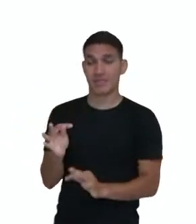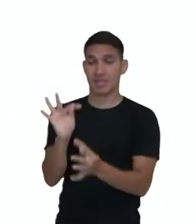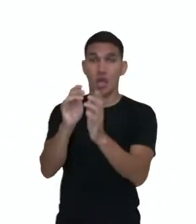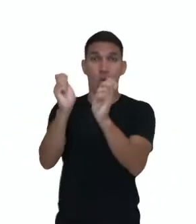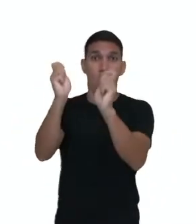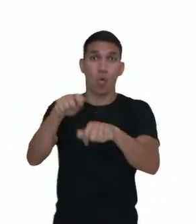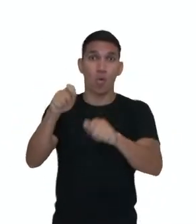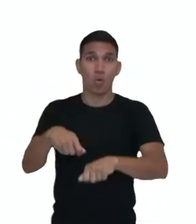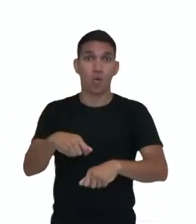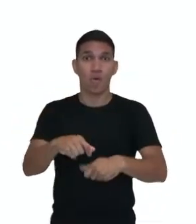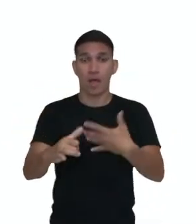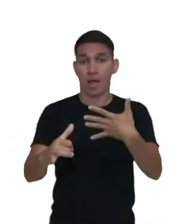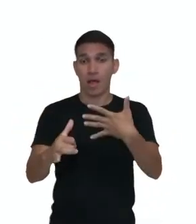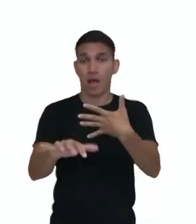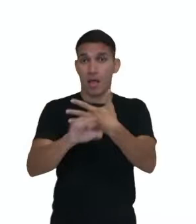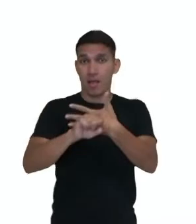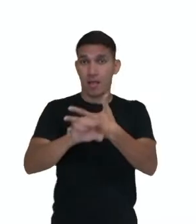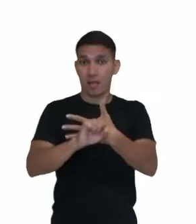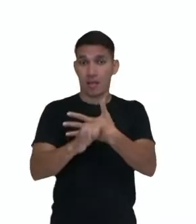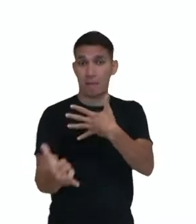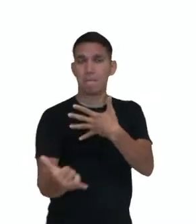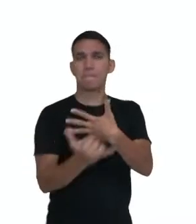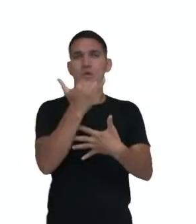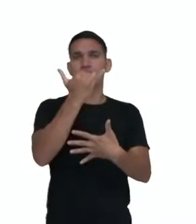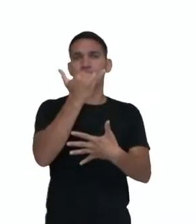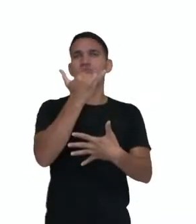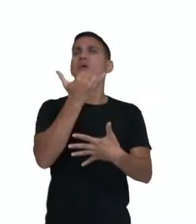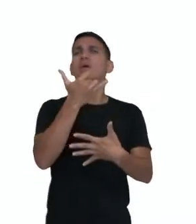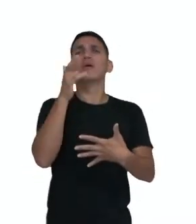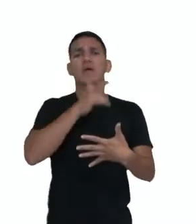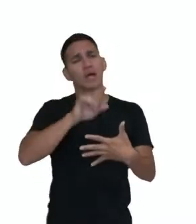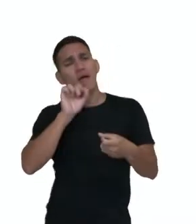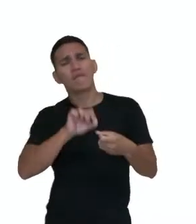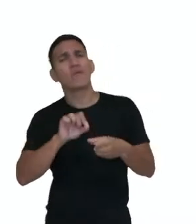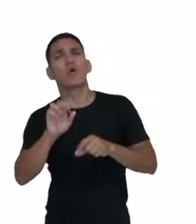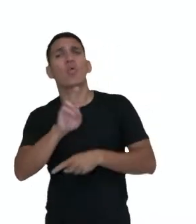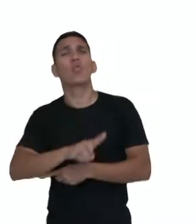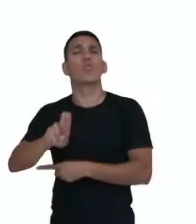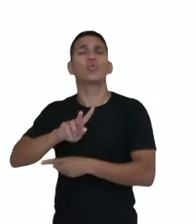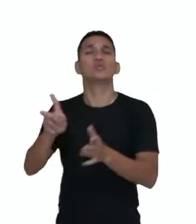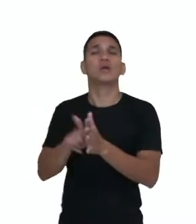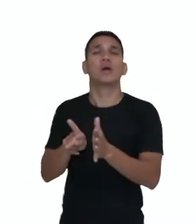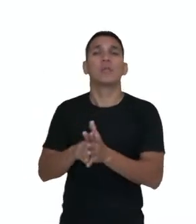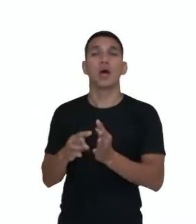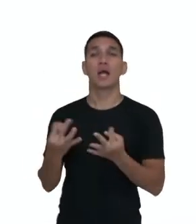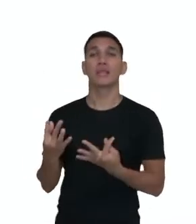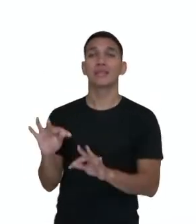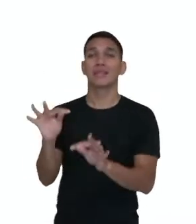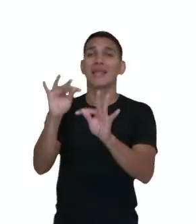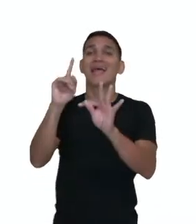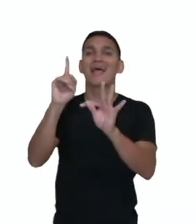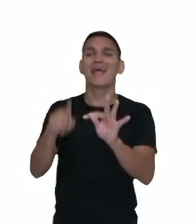de enganar os nossos sentidos e ela utiliza a tecnologia da